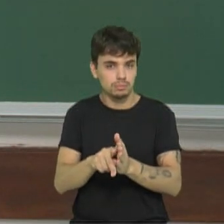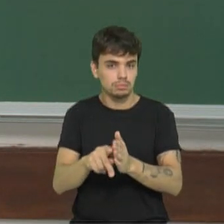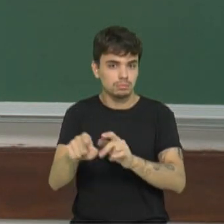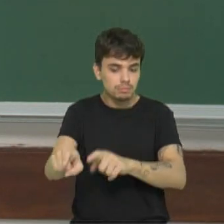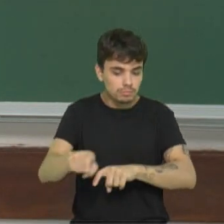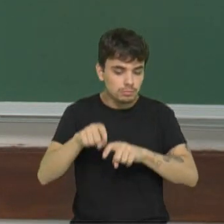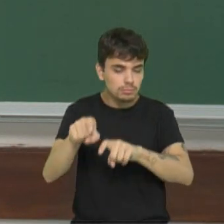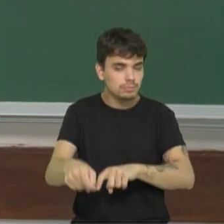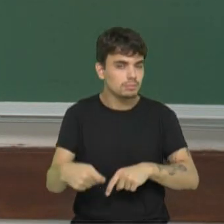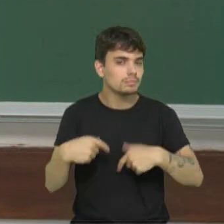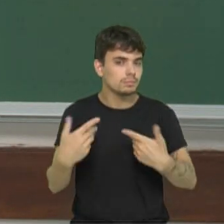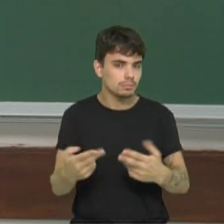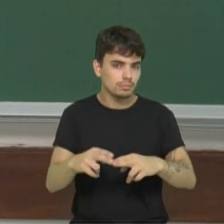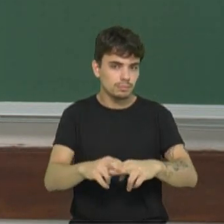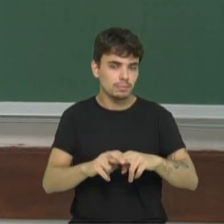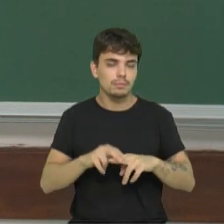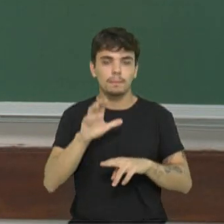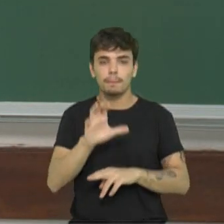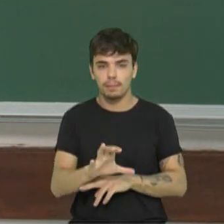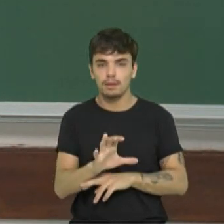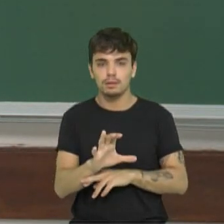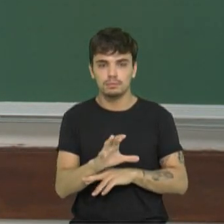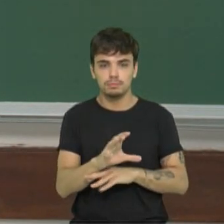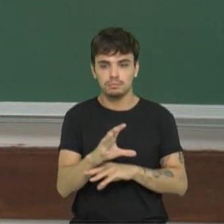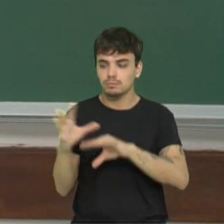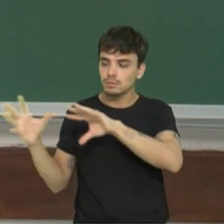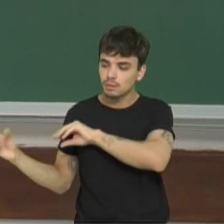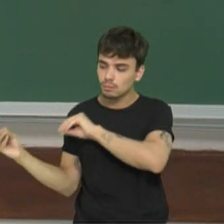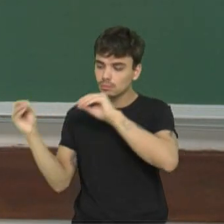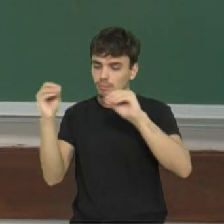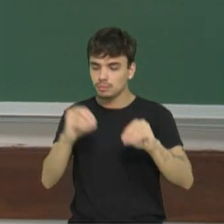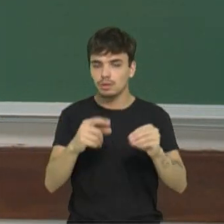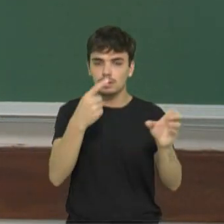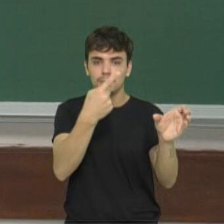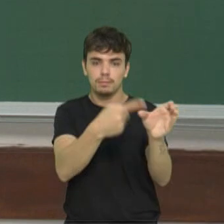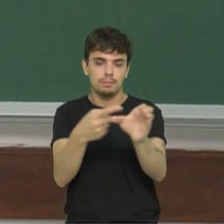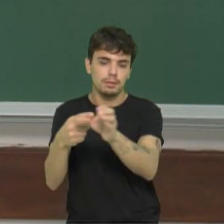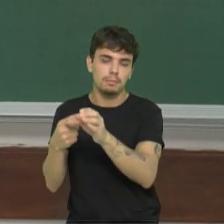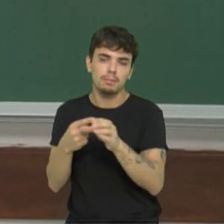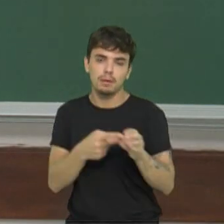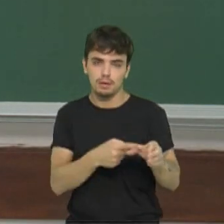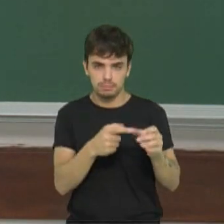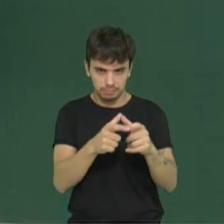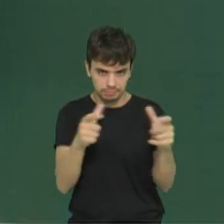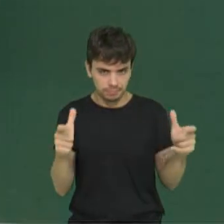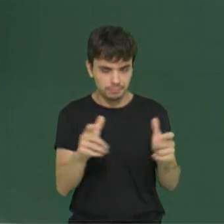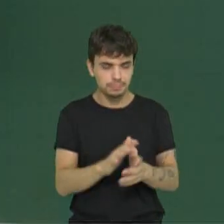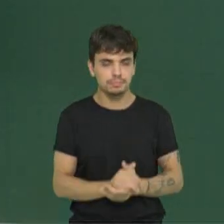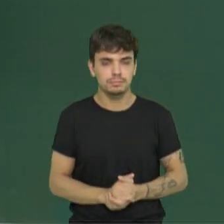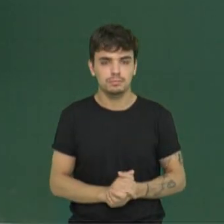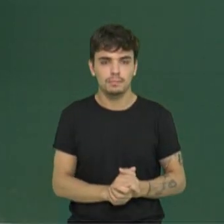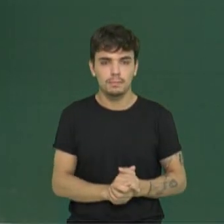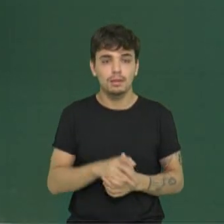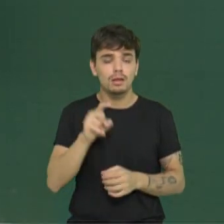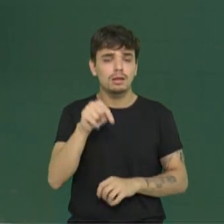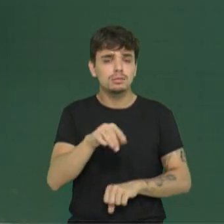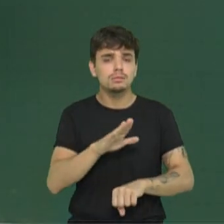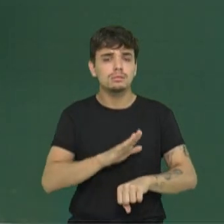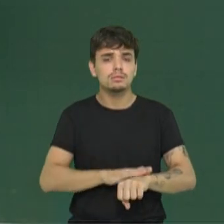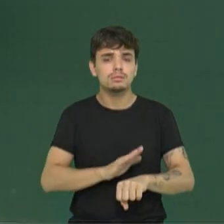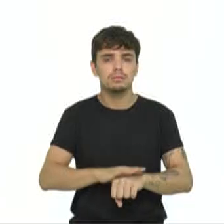agrícola, por conta da recessão, acabam vindo para as grandes cidades, tá? Nesse período,